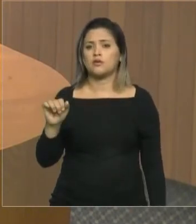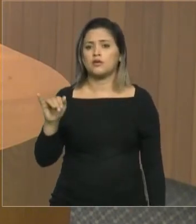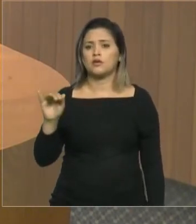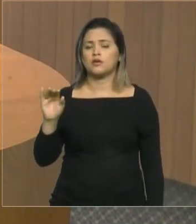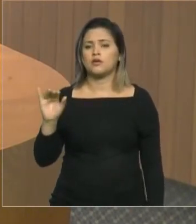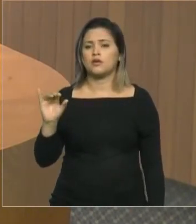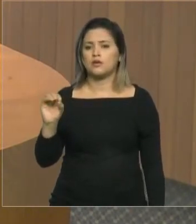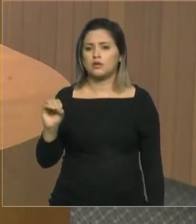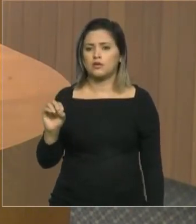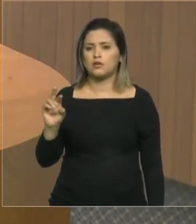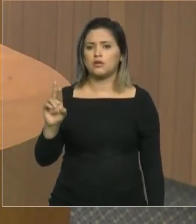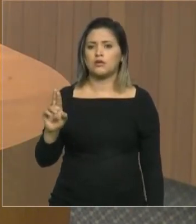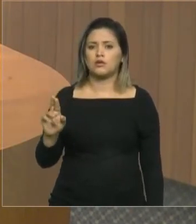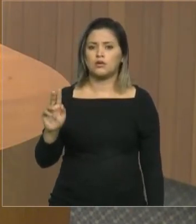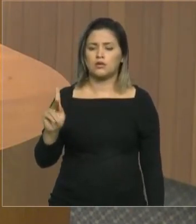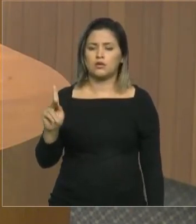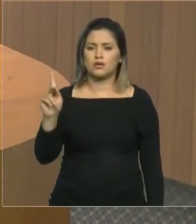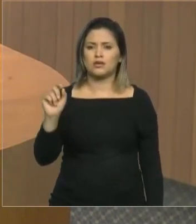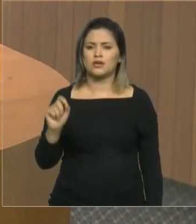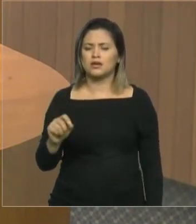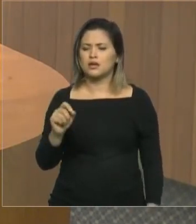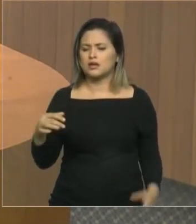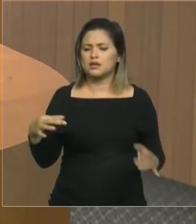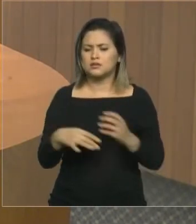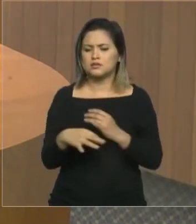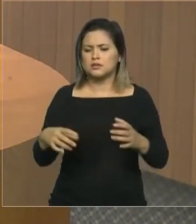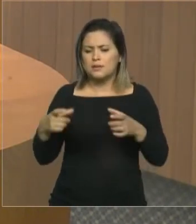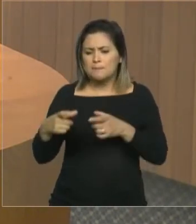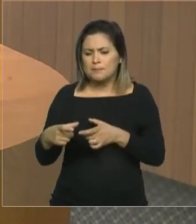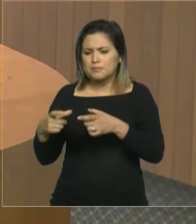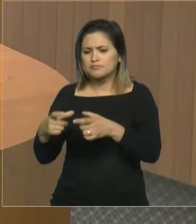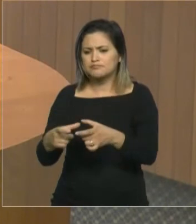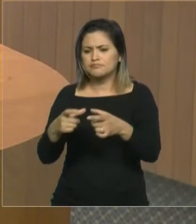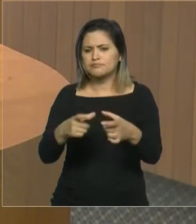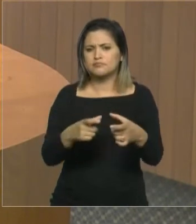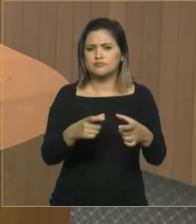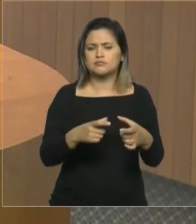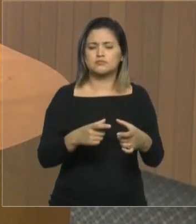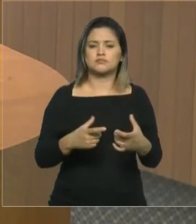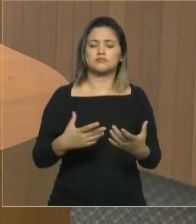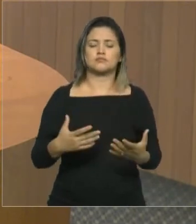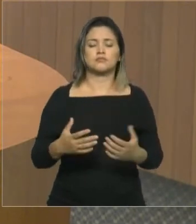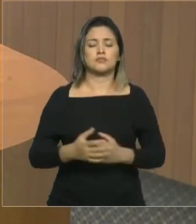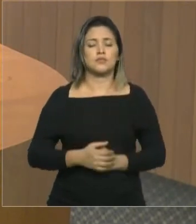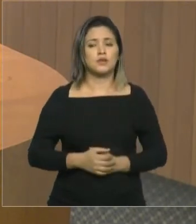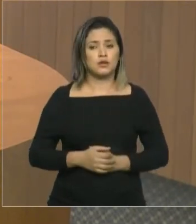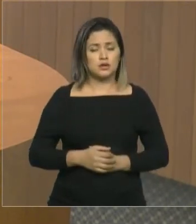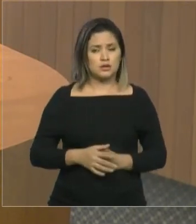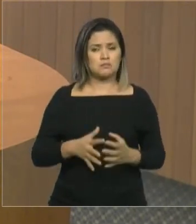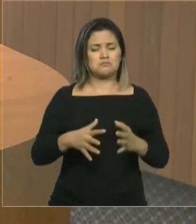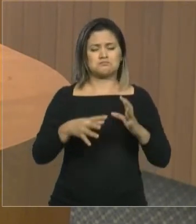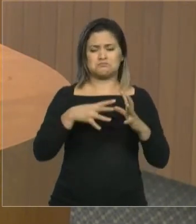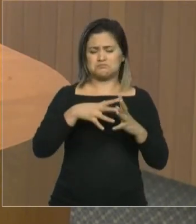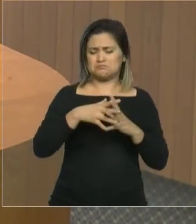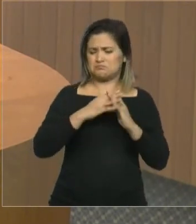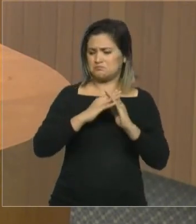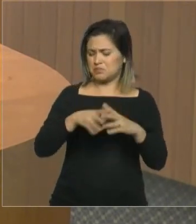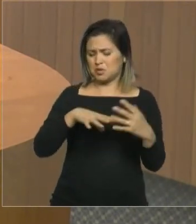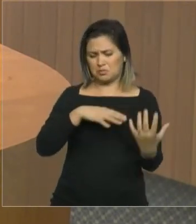de pequeno porte. Então você via ali a discrepância que era do Sistema Único de Saúde no nosso estado.